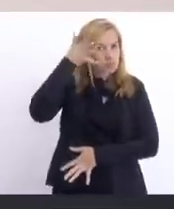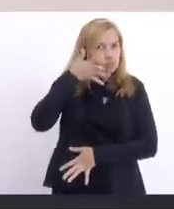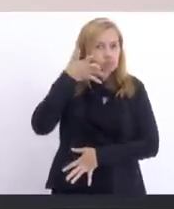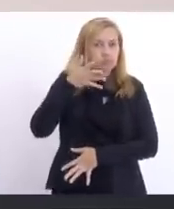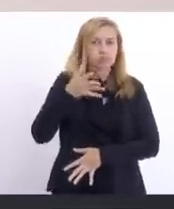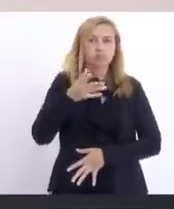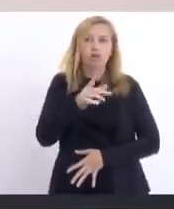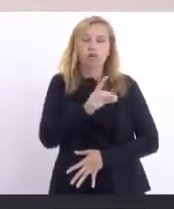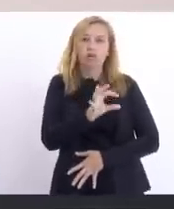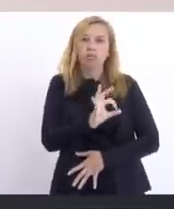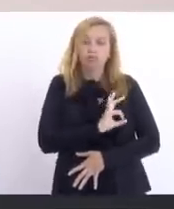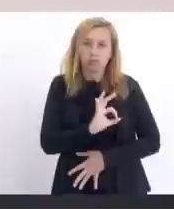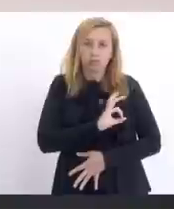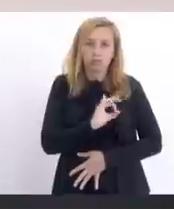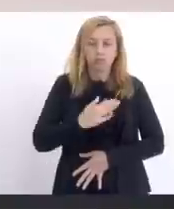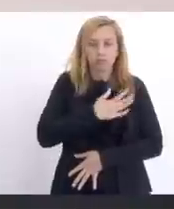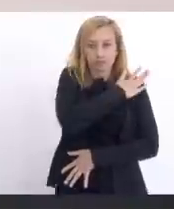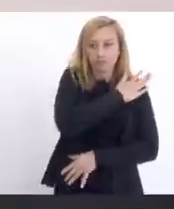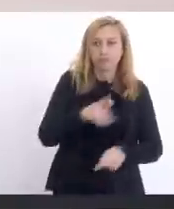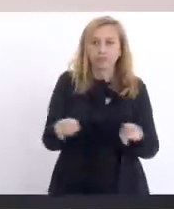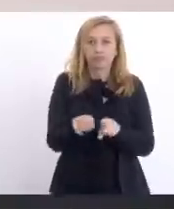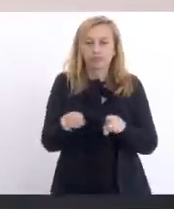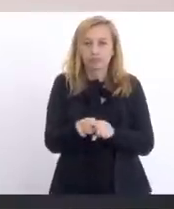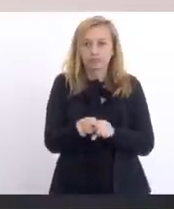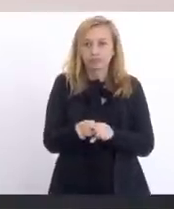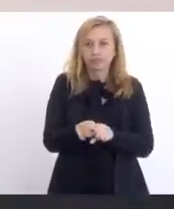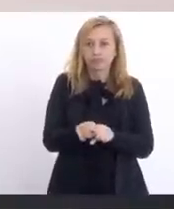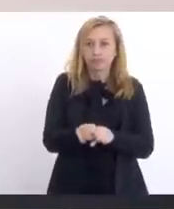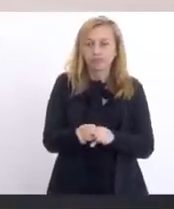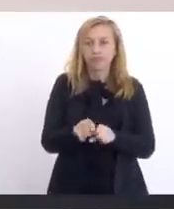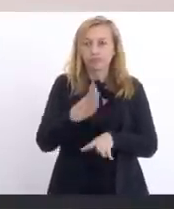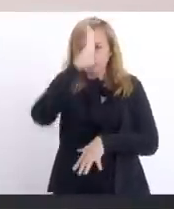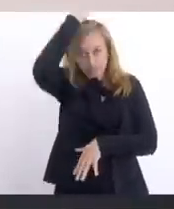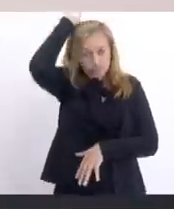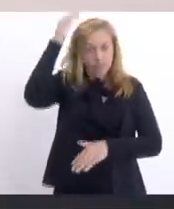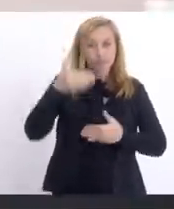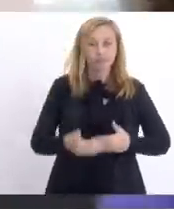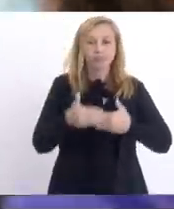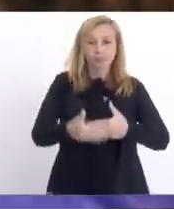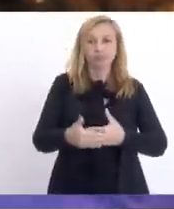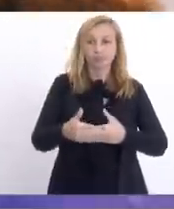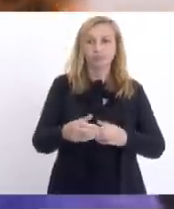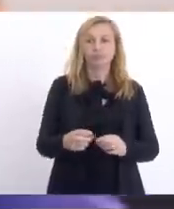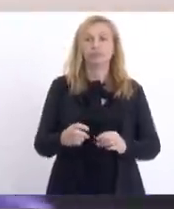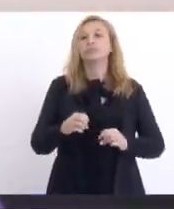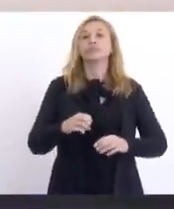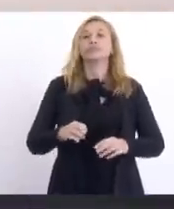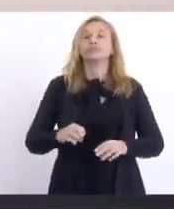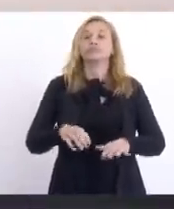Polícia Militar e do Bombeiro, avançar na questão aqui da Secretaria de Desenvolvimento. Pode ser assim?